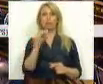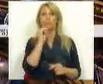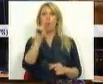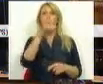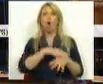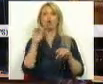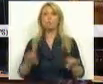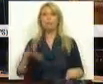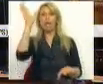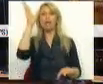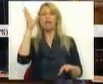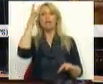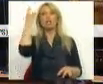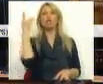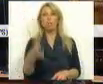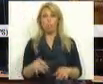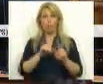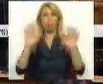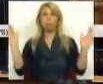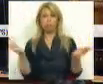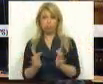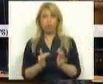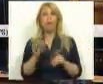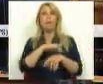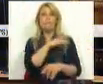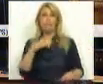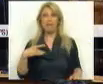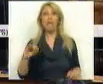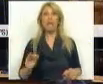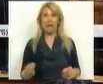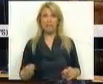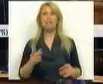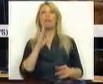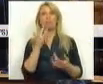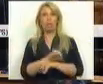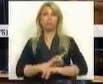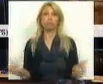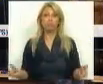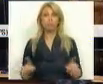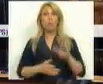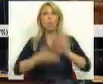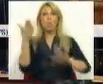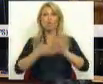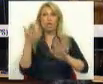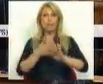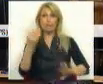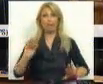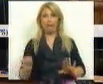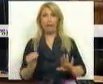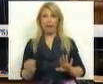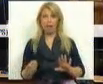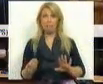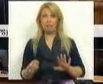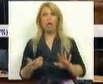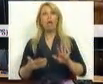de pediatras implicou que, em períodos alargados do dia, as urgências pediátricas apenas tenha